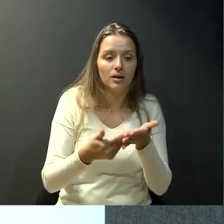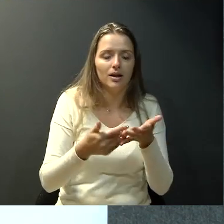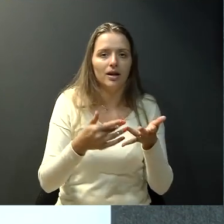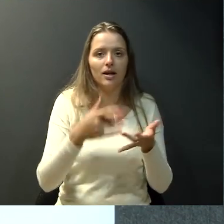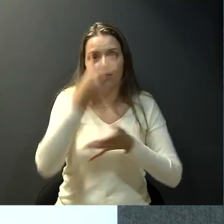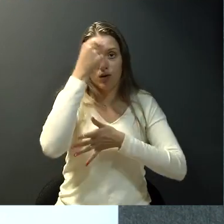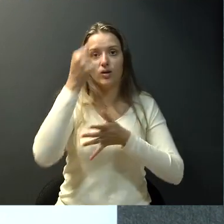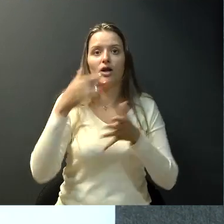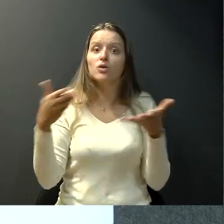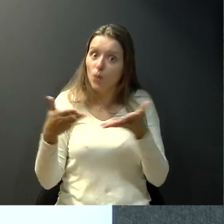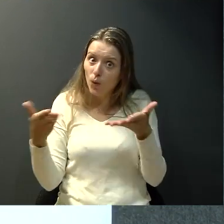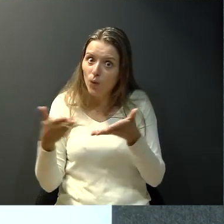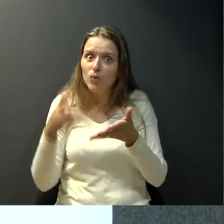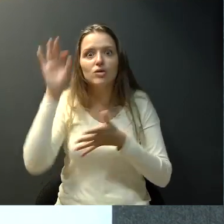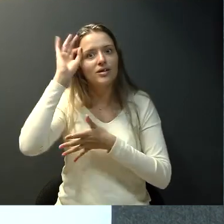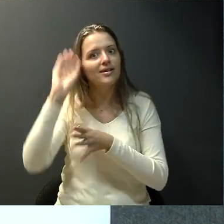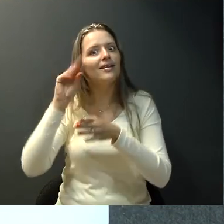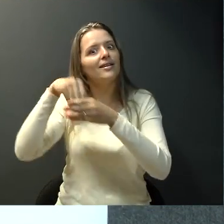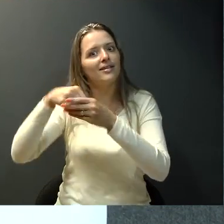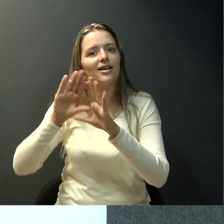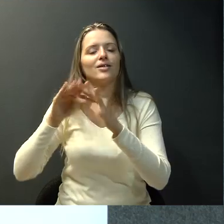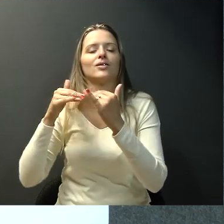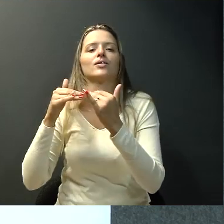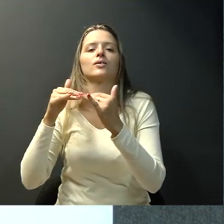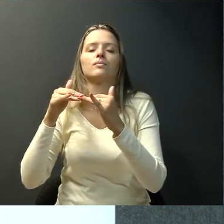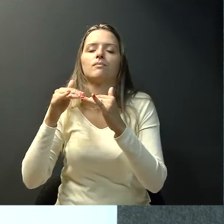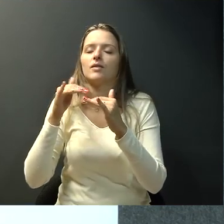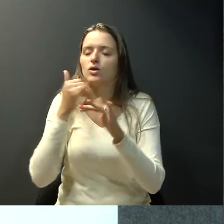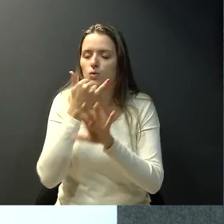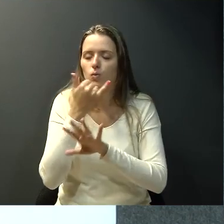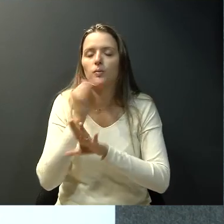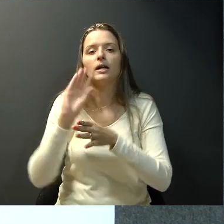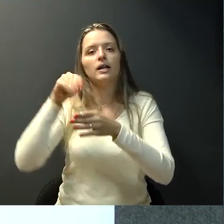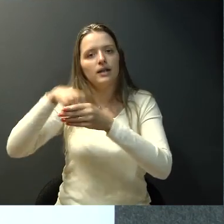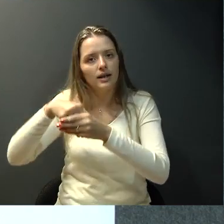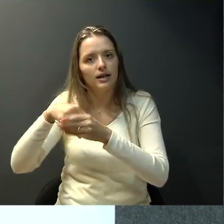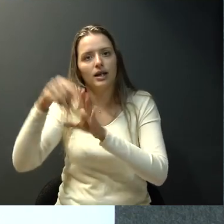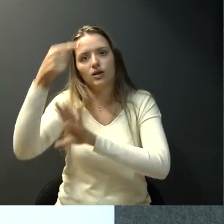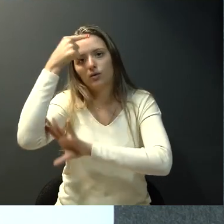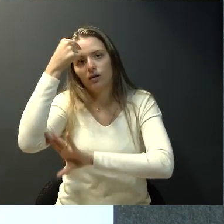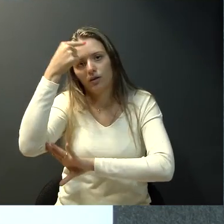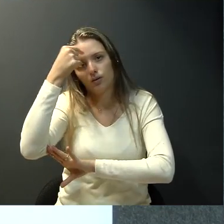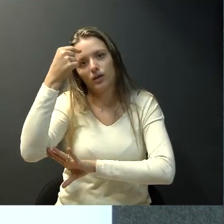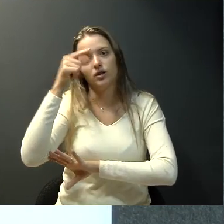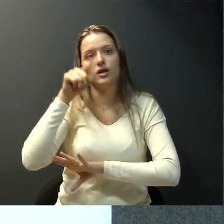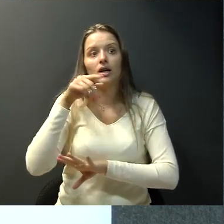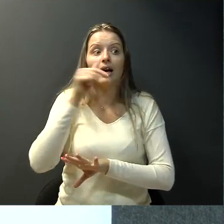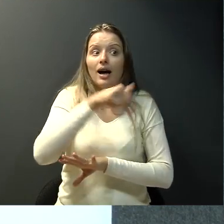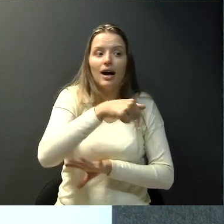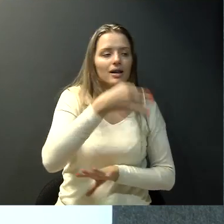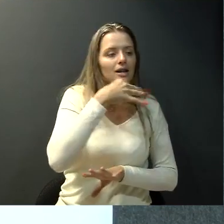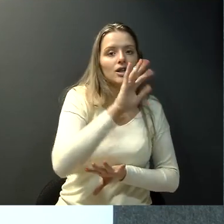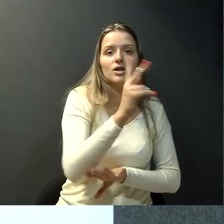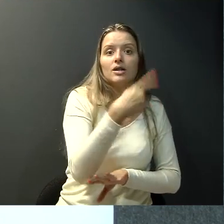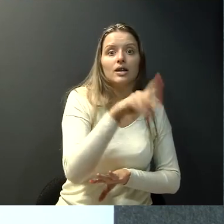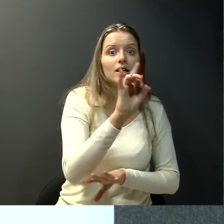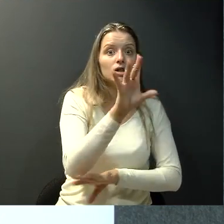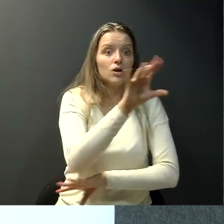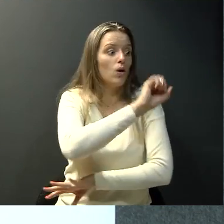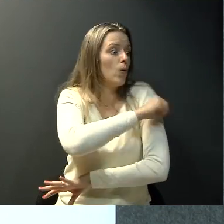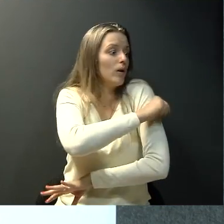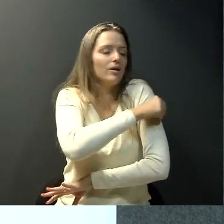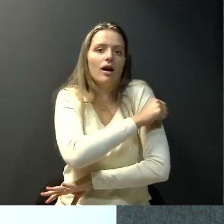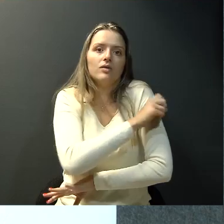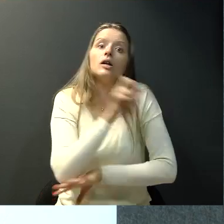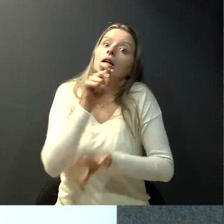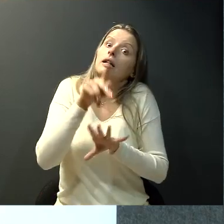ele está na faculdade, porque na época não tinha, né? Era só 8ª série aqui em Caxias e acabava, não tinha nem 2º grau.